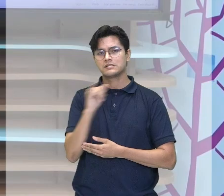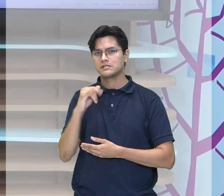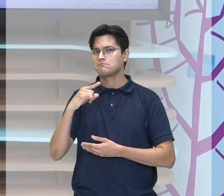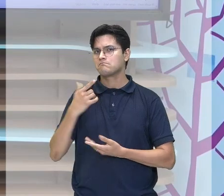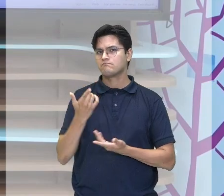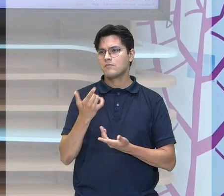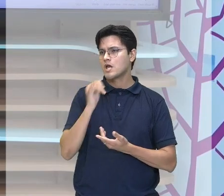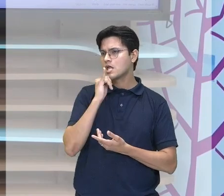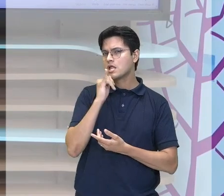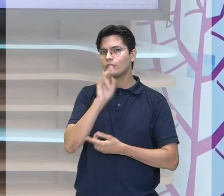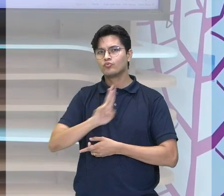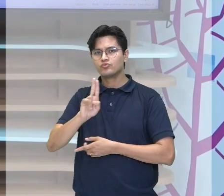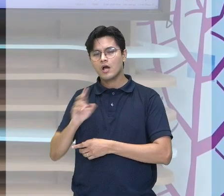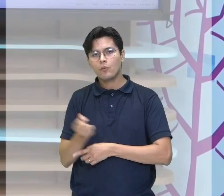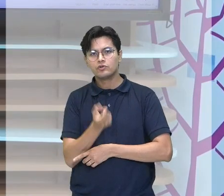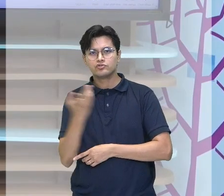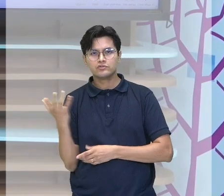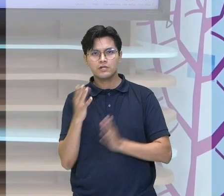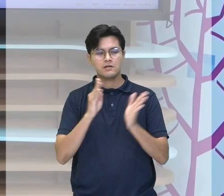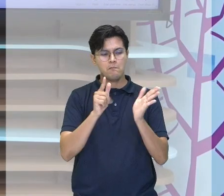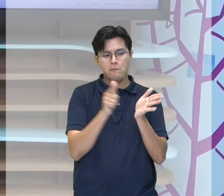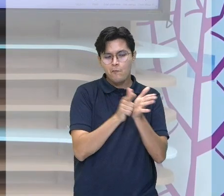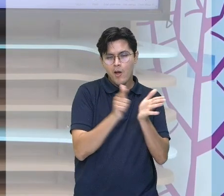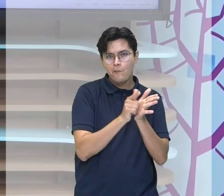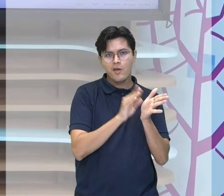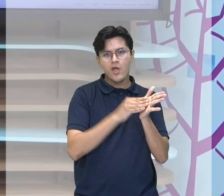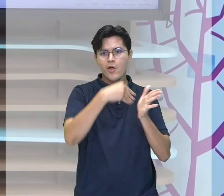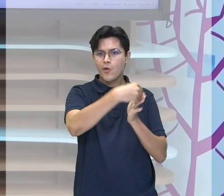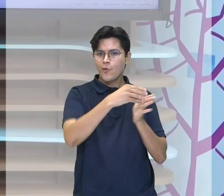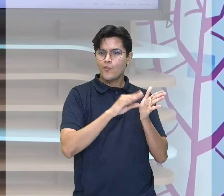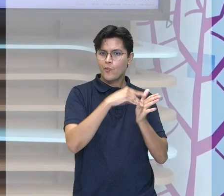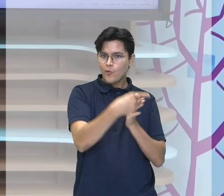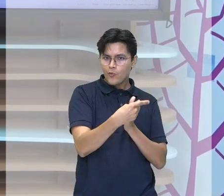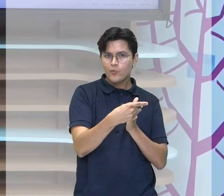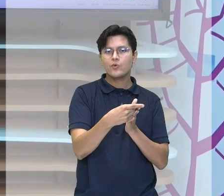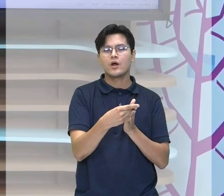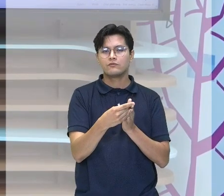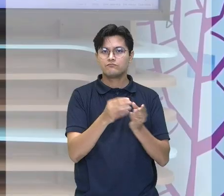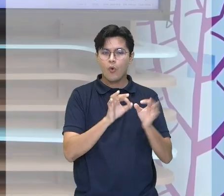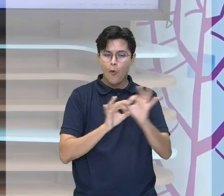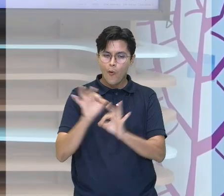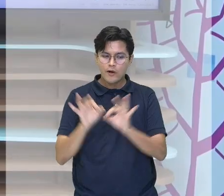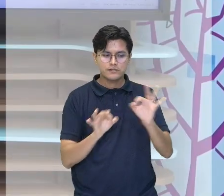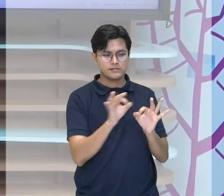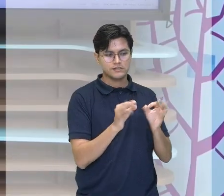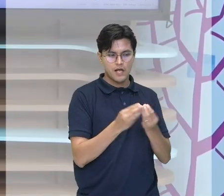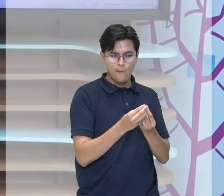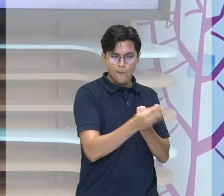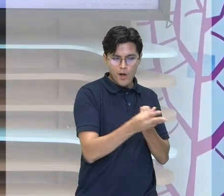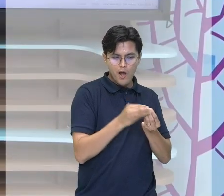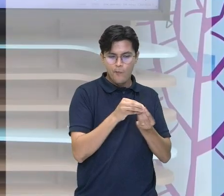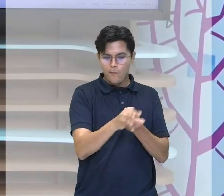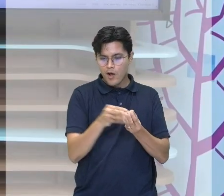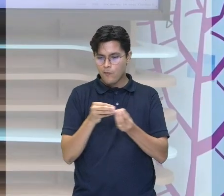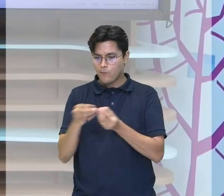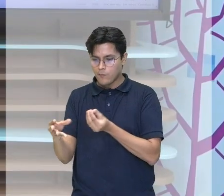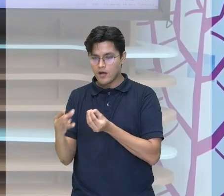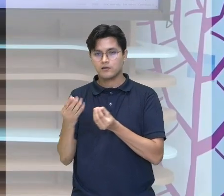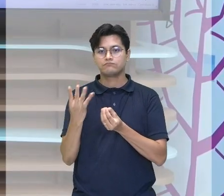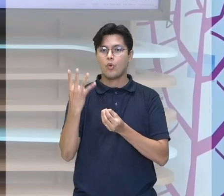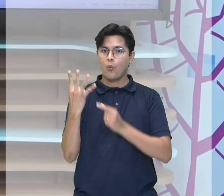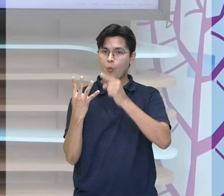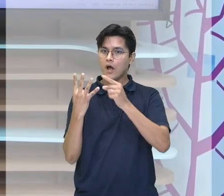certinho. Se eu pegar ali os meus 148 blocos de rascunho e separar ali em 4 em